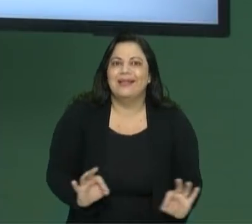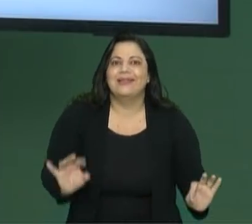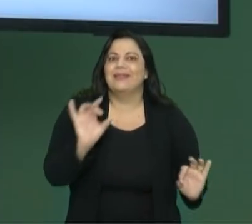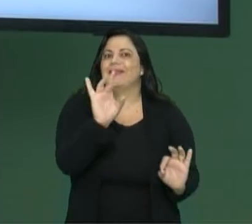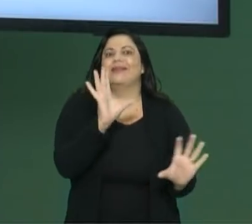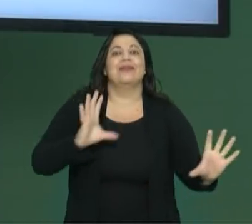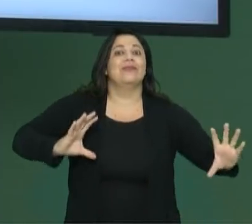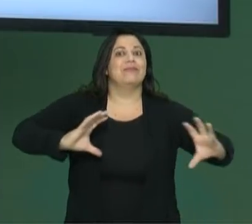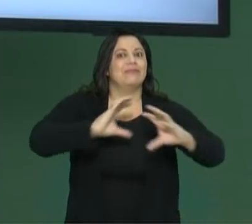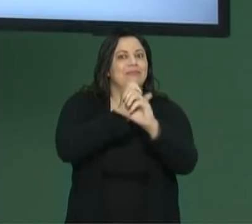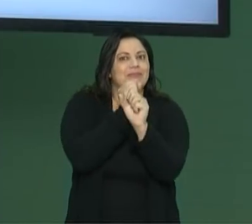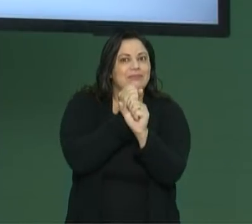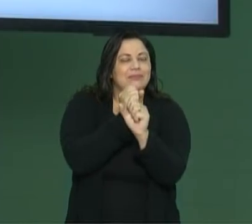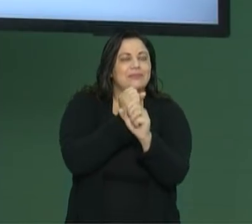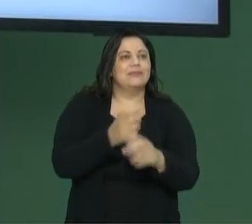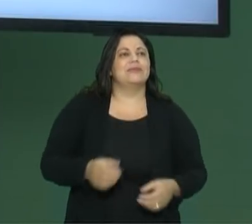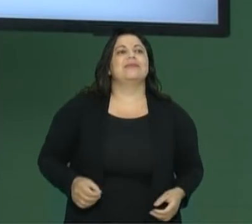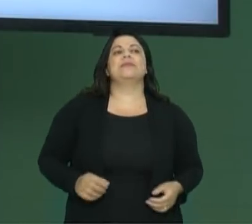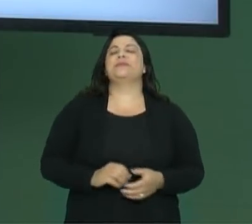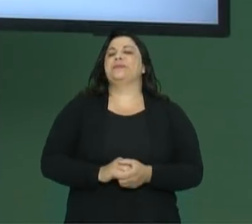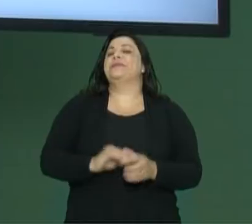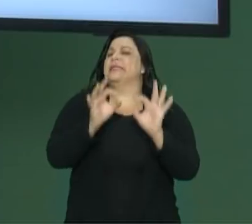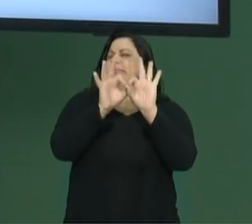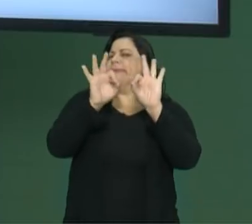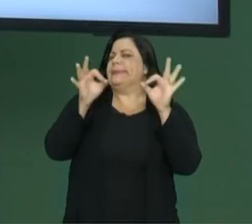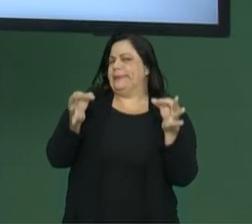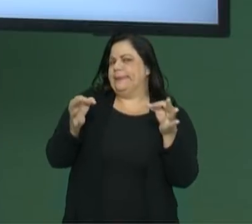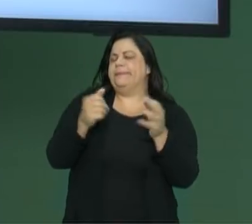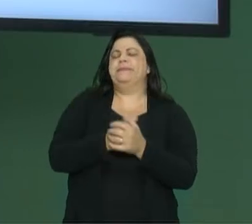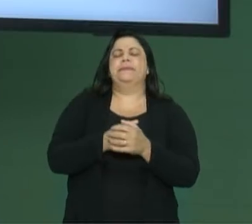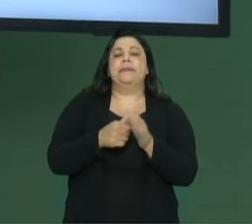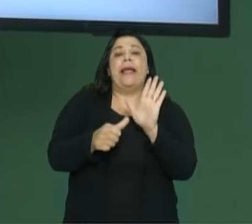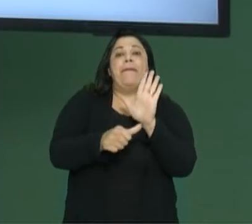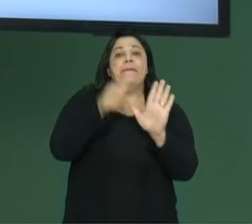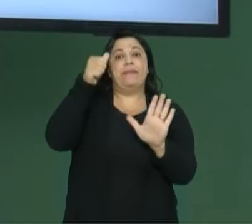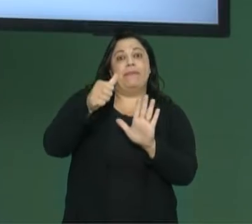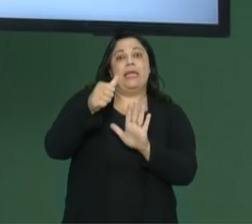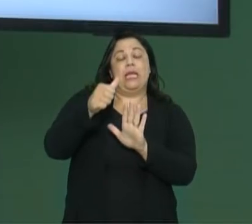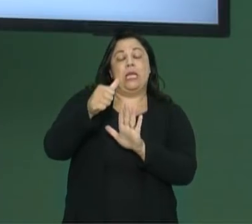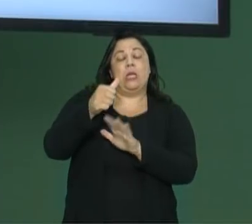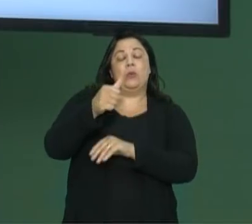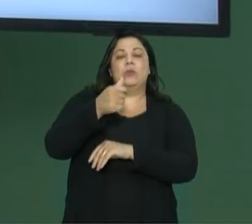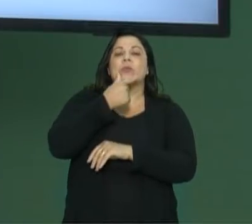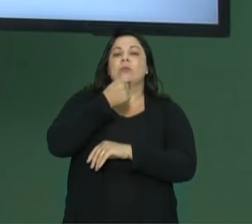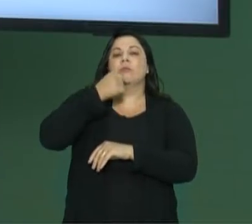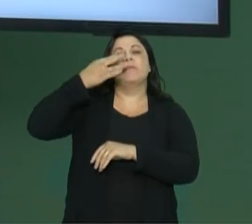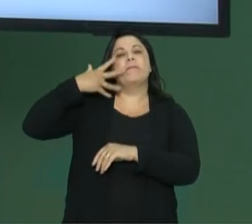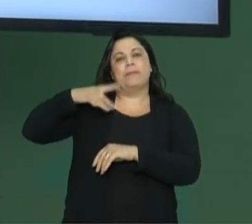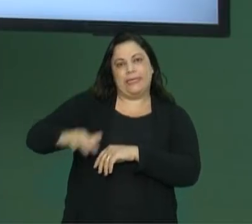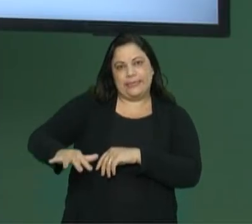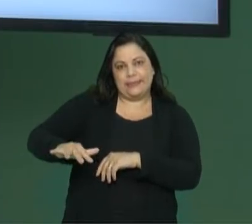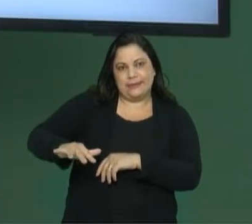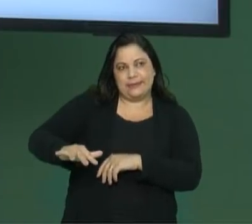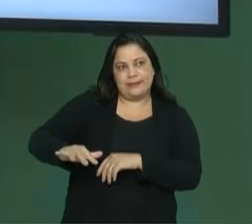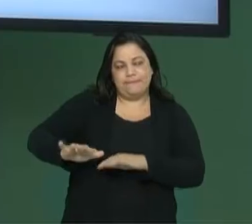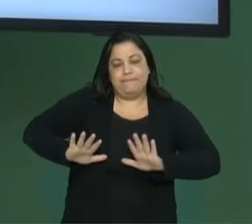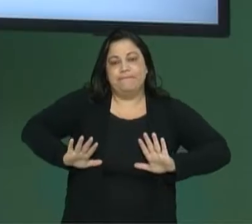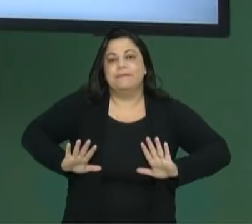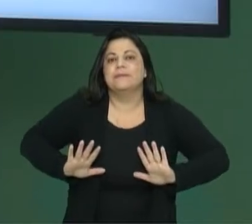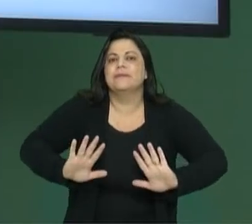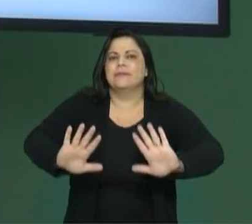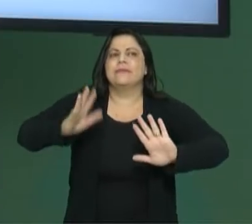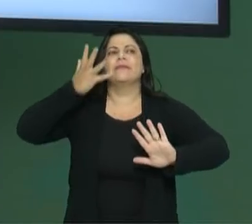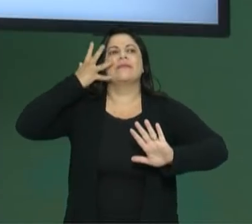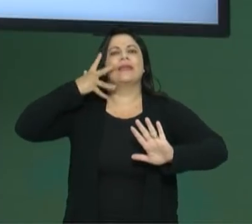gente? Muito simples. Primeira coisa, eu vou calcular o trabalho realizado pelo garoto. Como o garoto ele está empurrando o